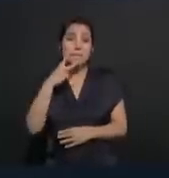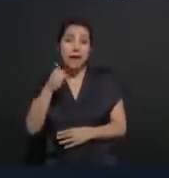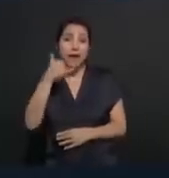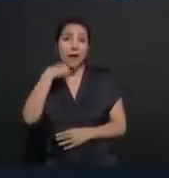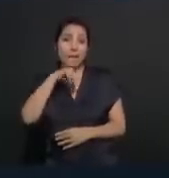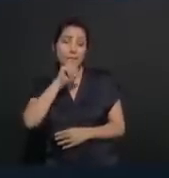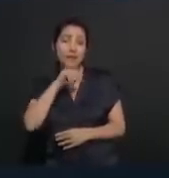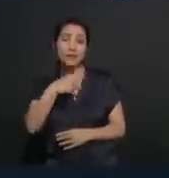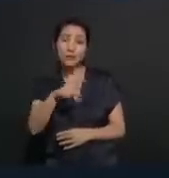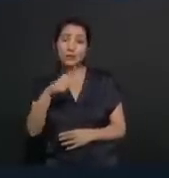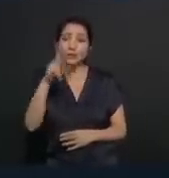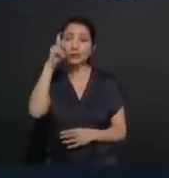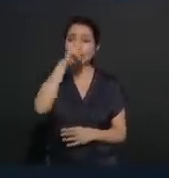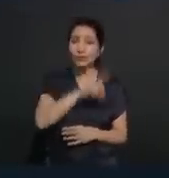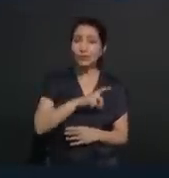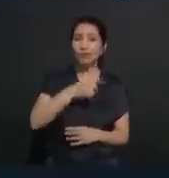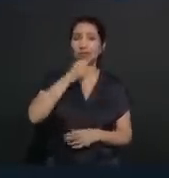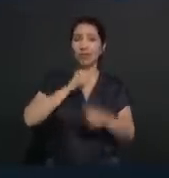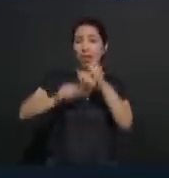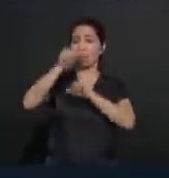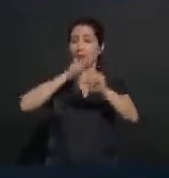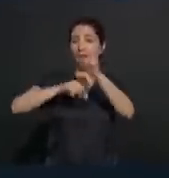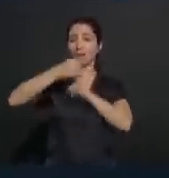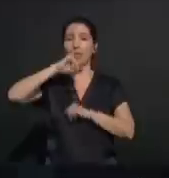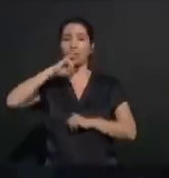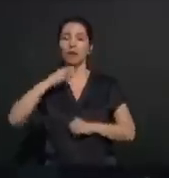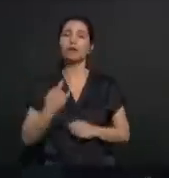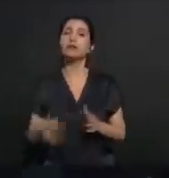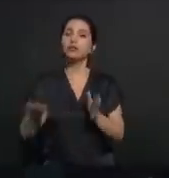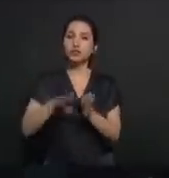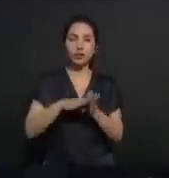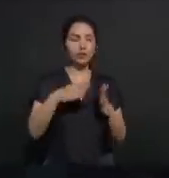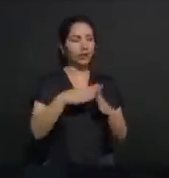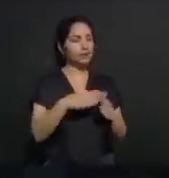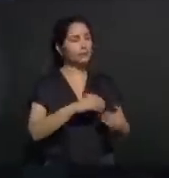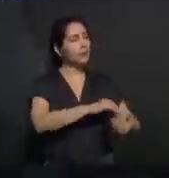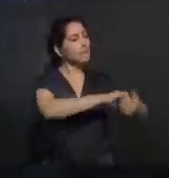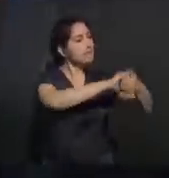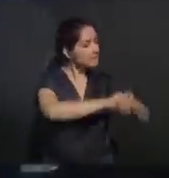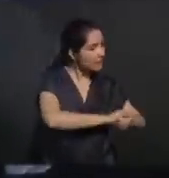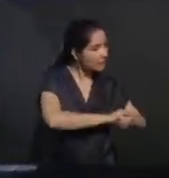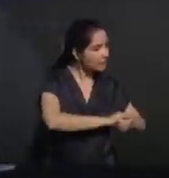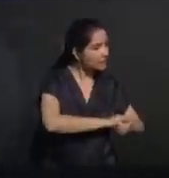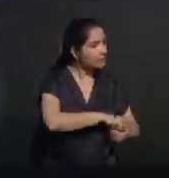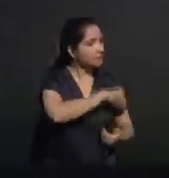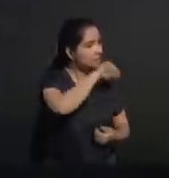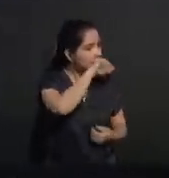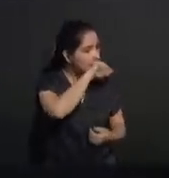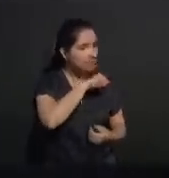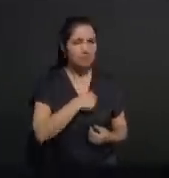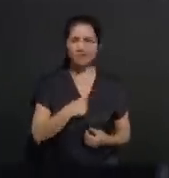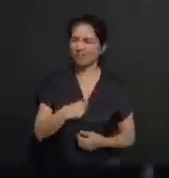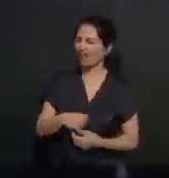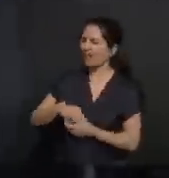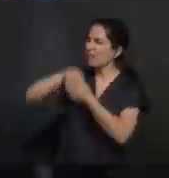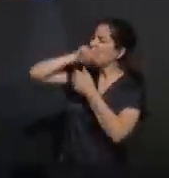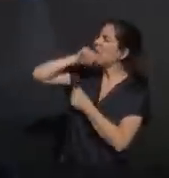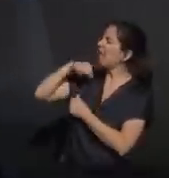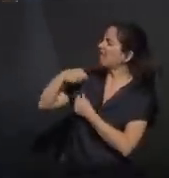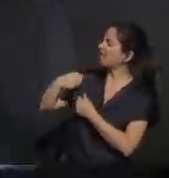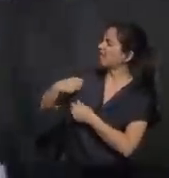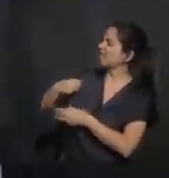doidinha. Chega dentro de casa e fala, benção mãe, benção pai. Que besta, menino. Sai daqui.